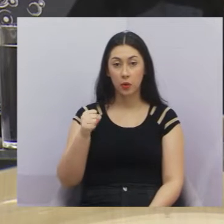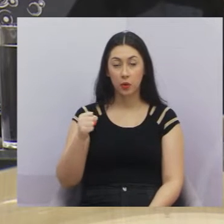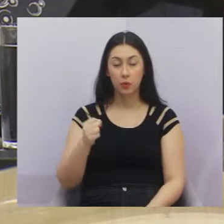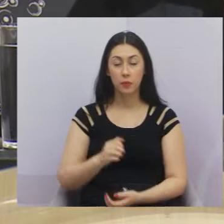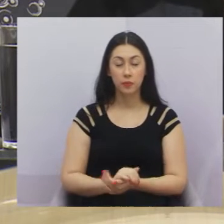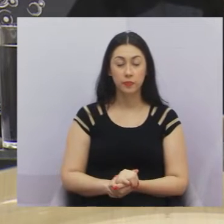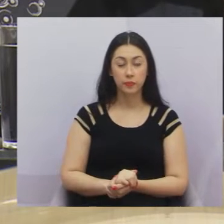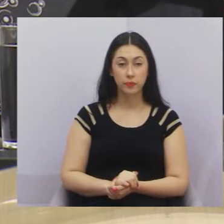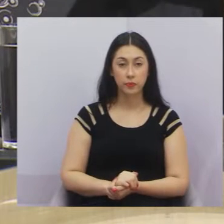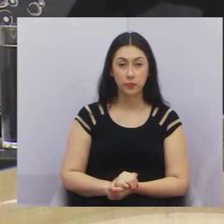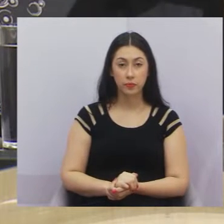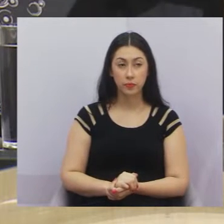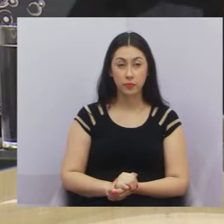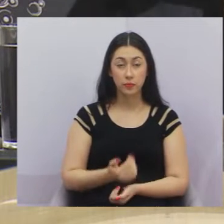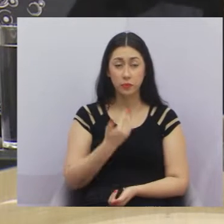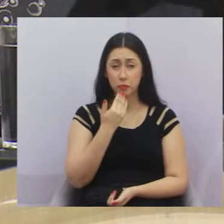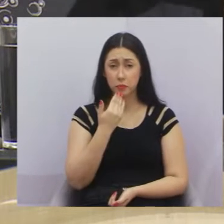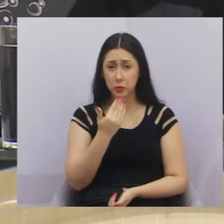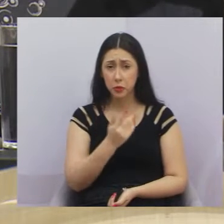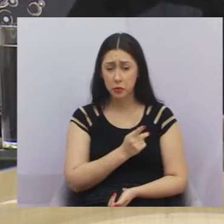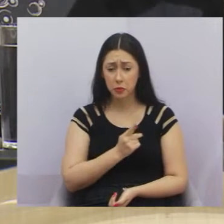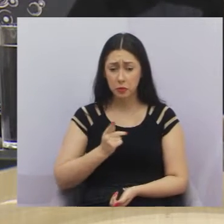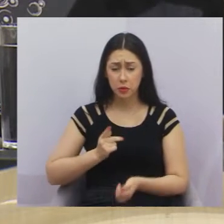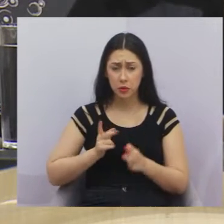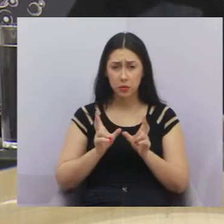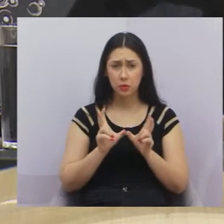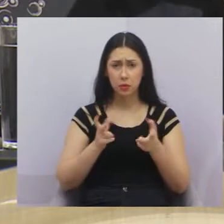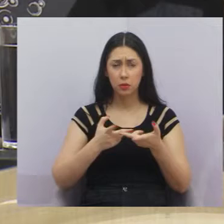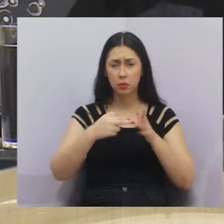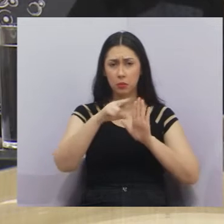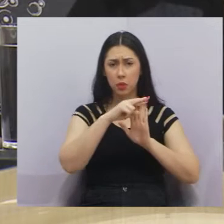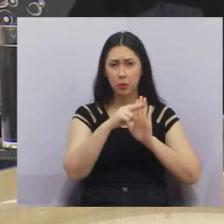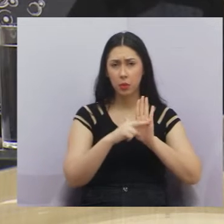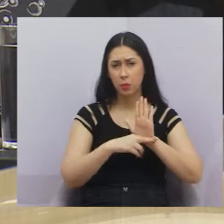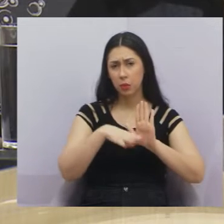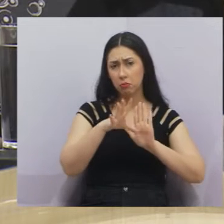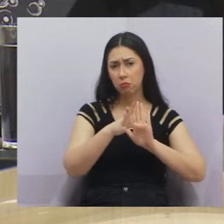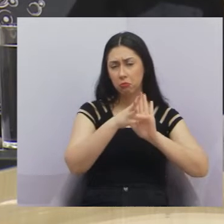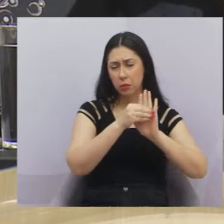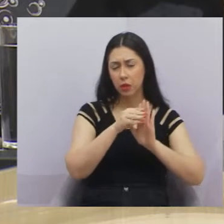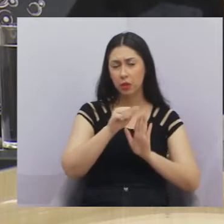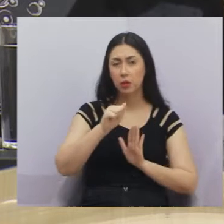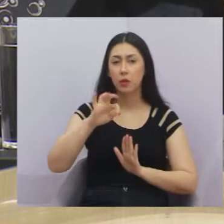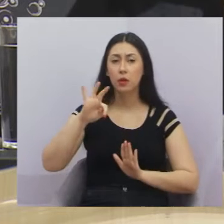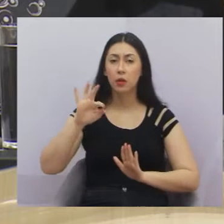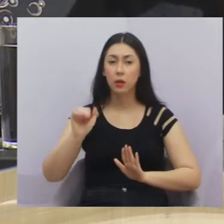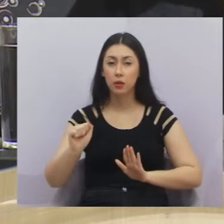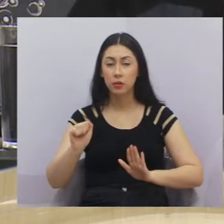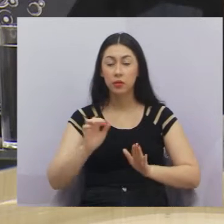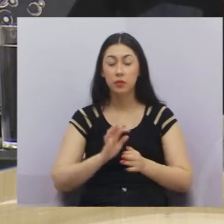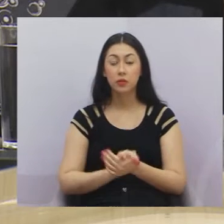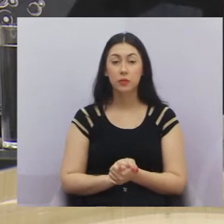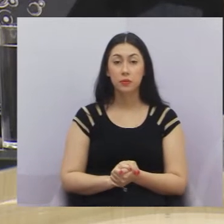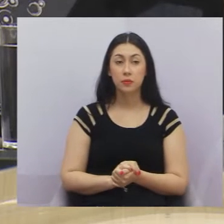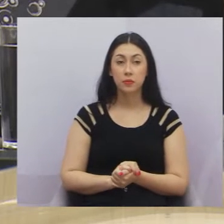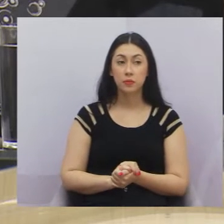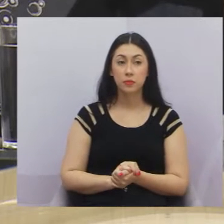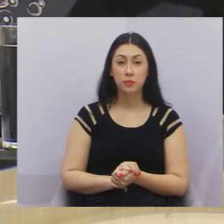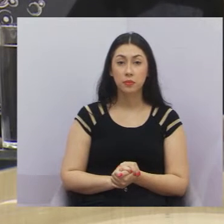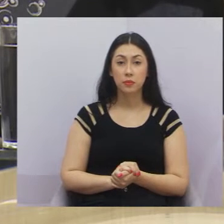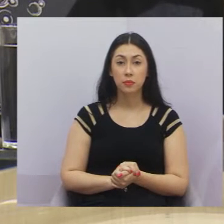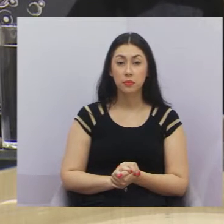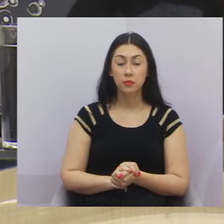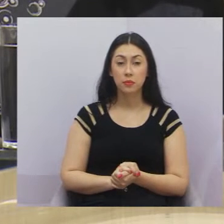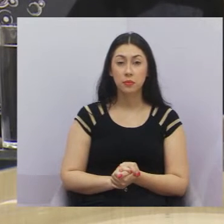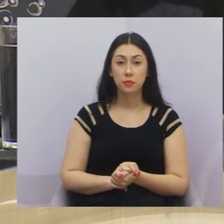488/2021. Requeremos, cumpridas as formalidades regimentais, que seja constatado na ata dos trabalhos desta sessão o registro de